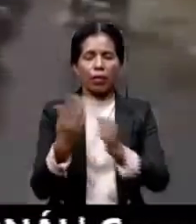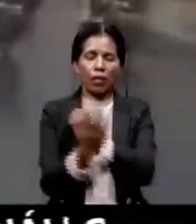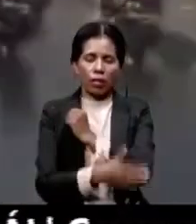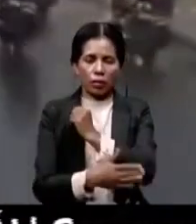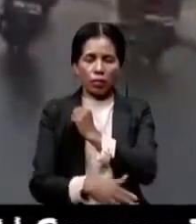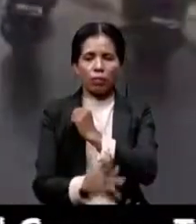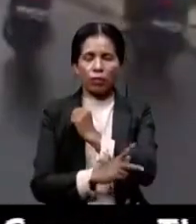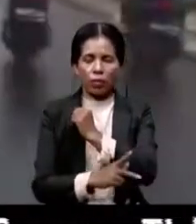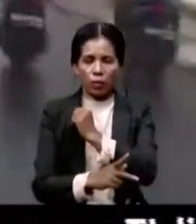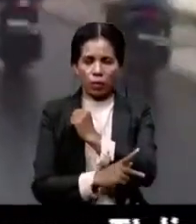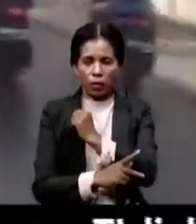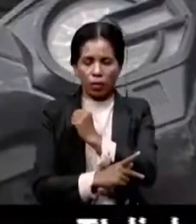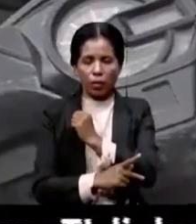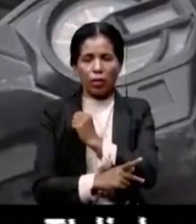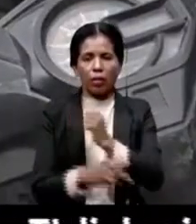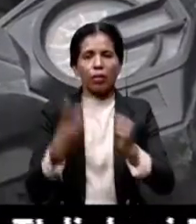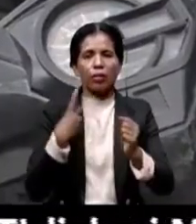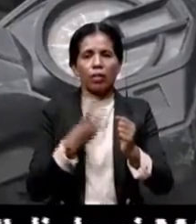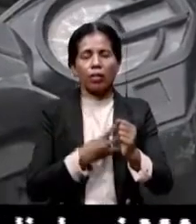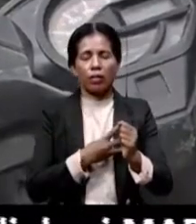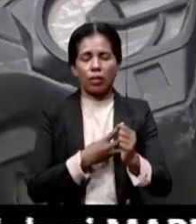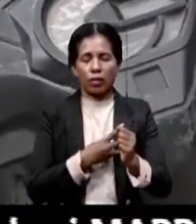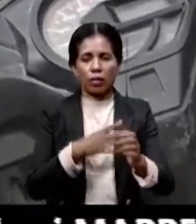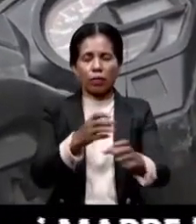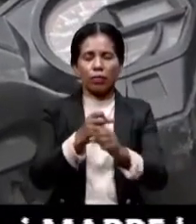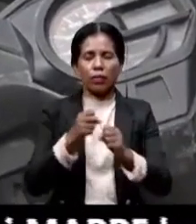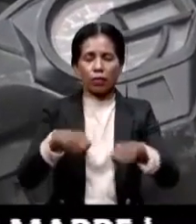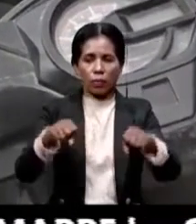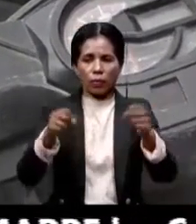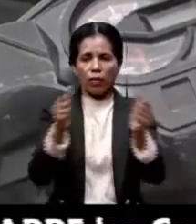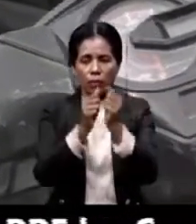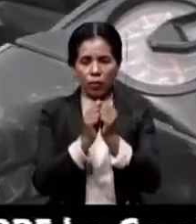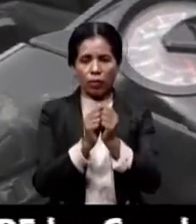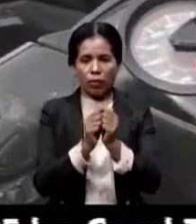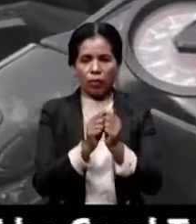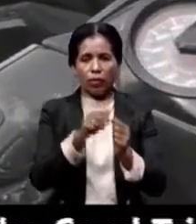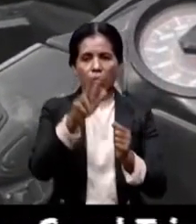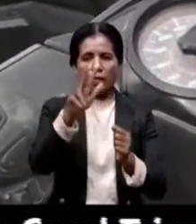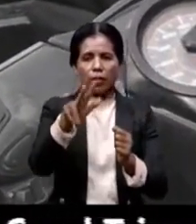Portugal zogane ita consegue prende motor hamutu ke